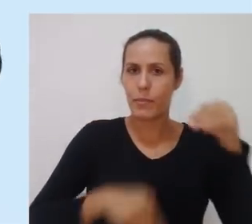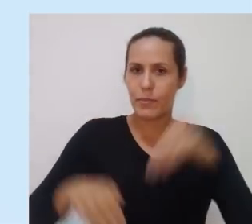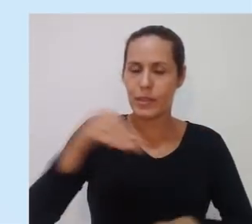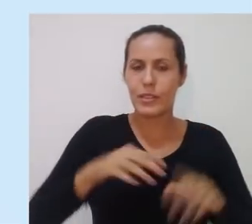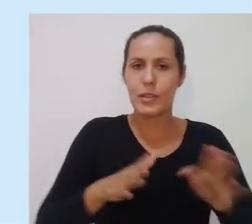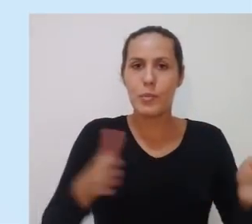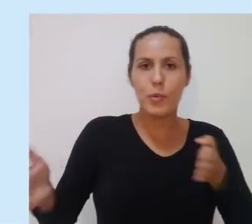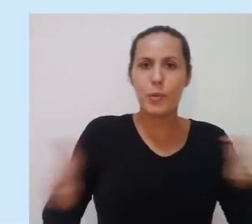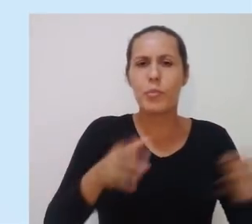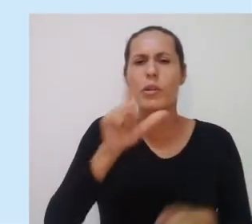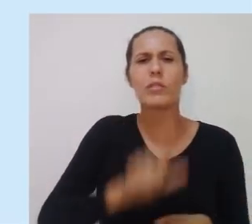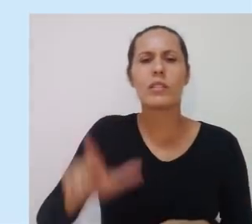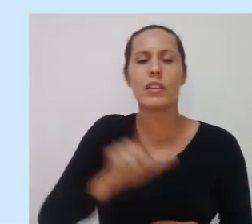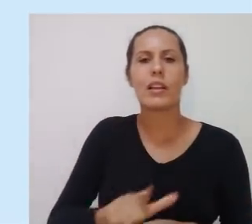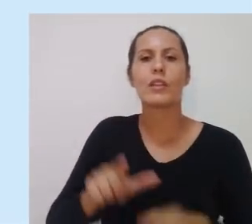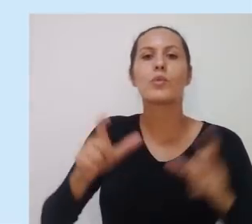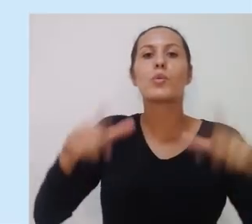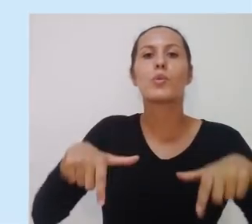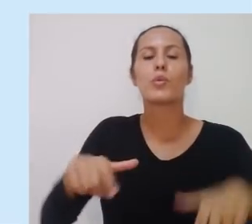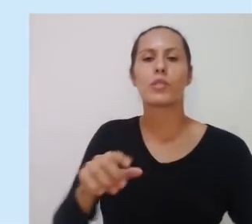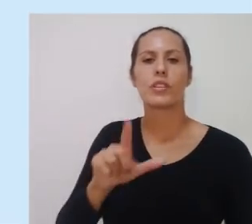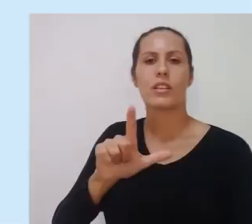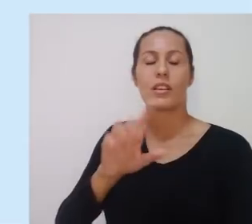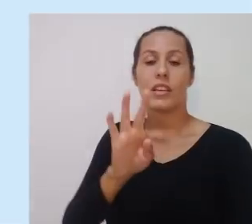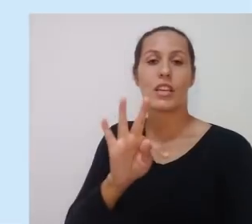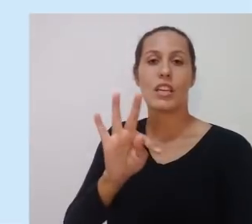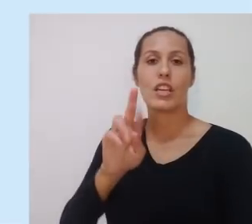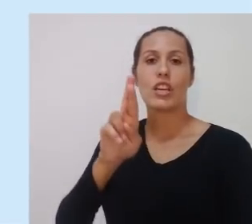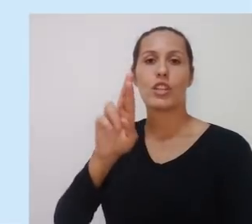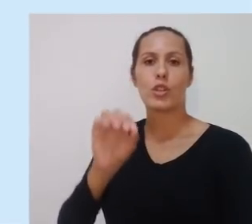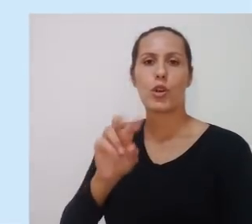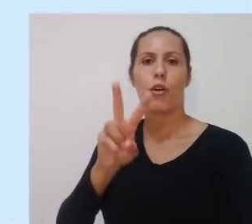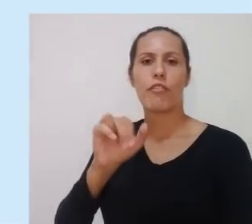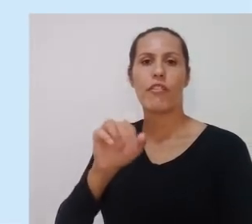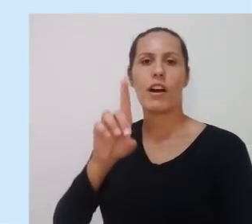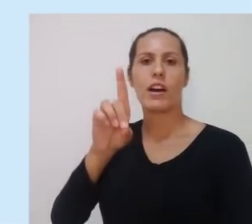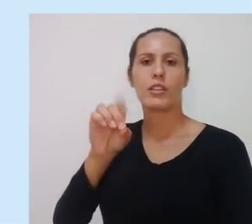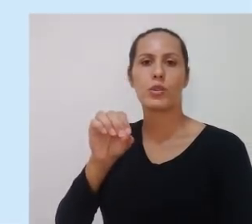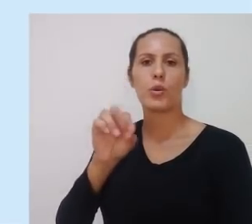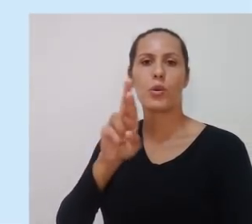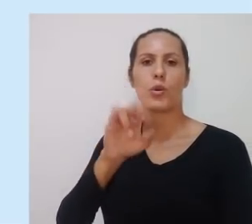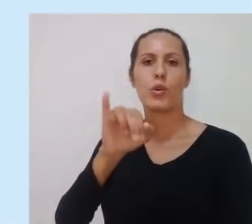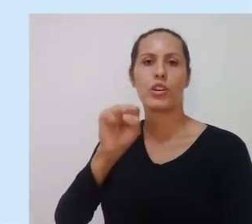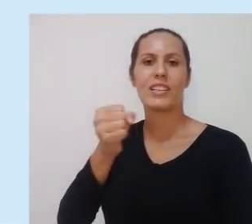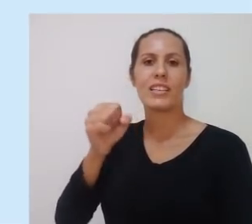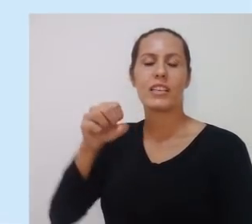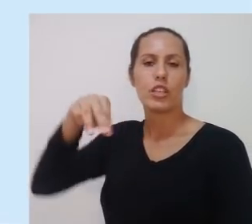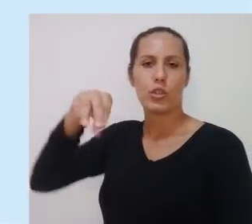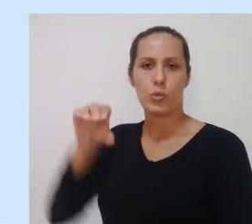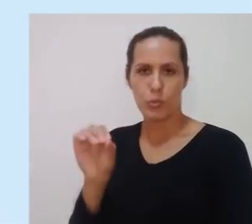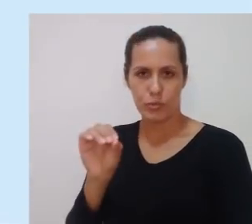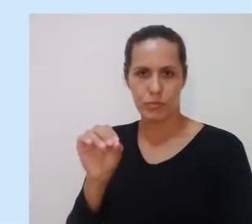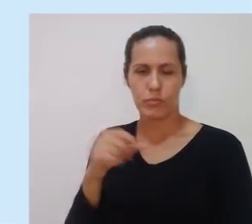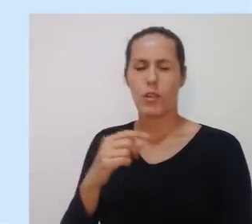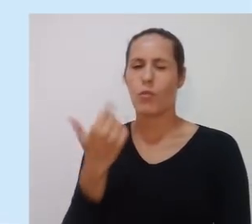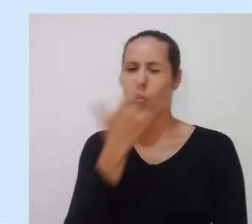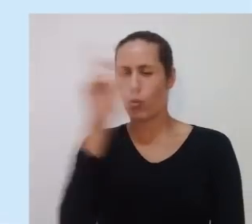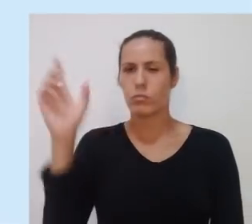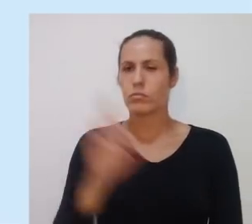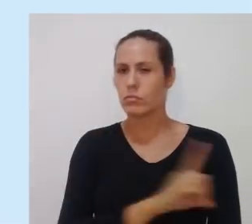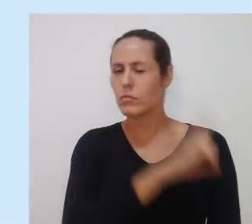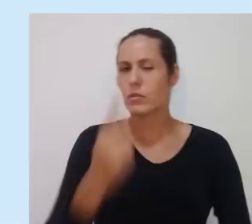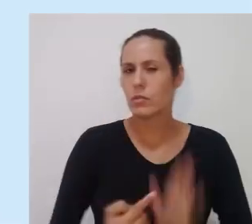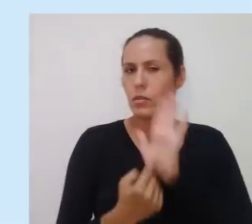trovadorismo. Ô professor, isso aconteceu exatamente quando? Vamos fazer o seguinte, eu vou jogar mais ou menos uma data